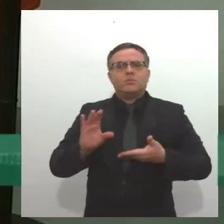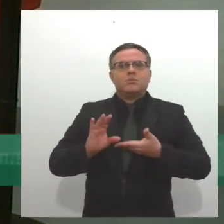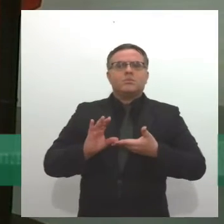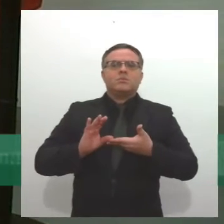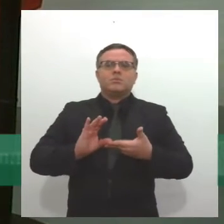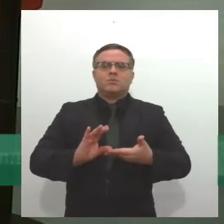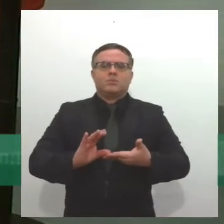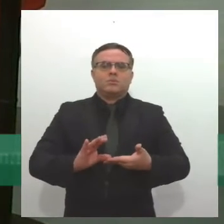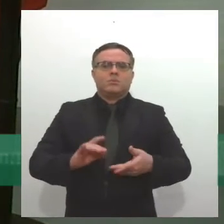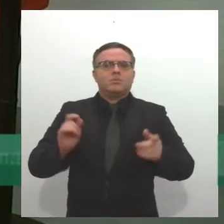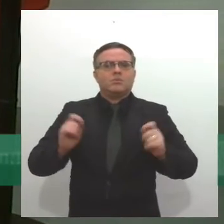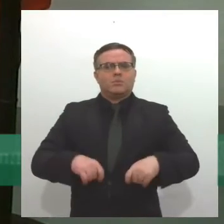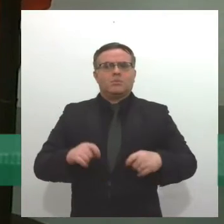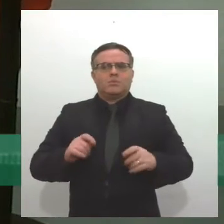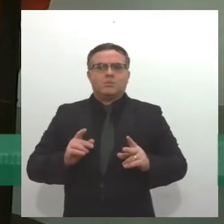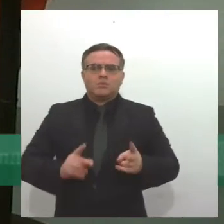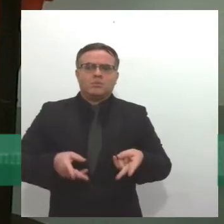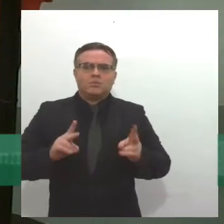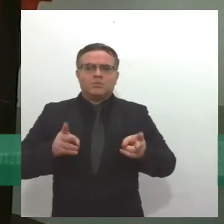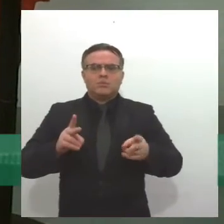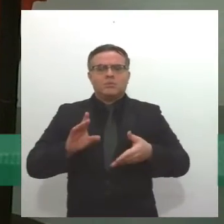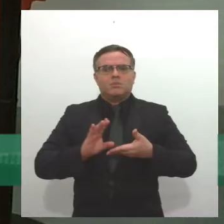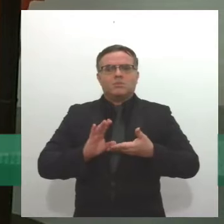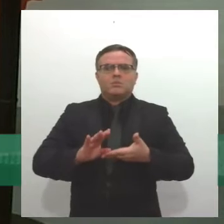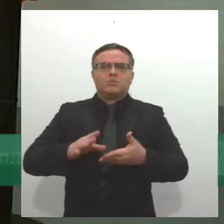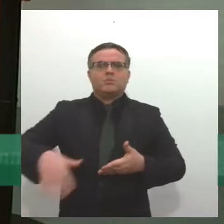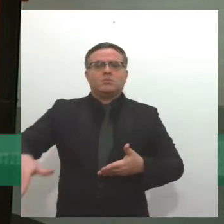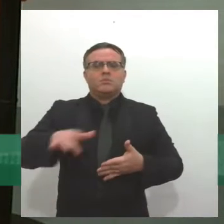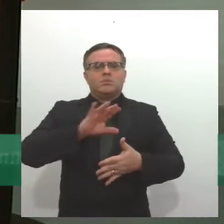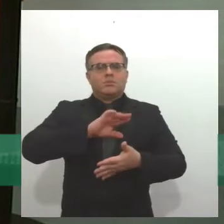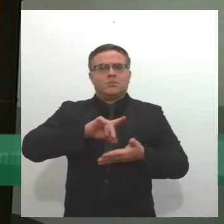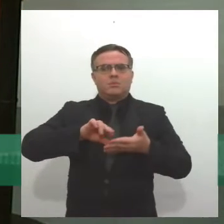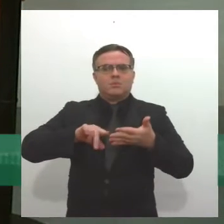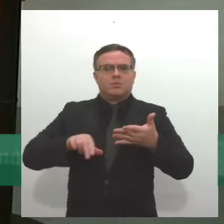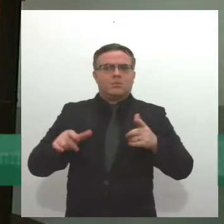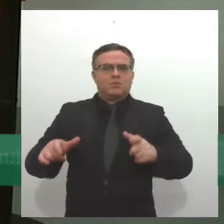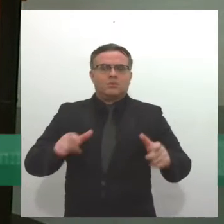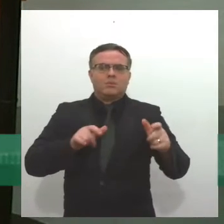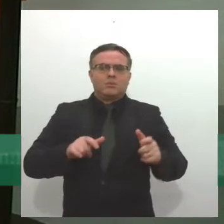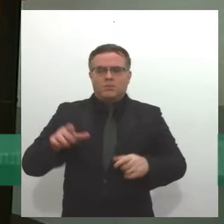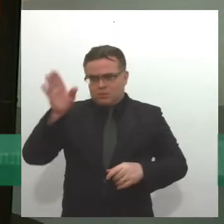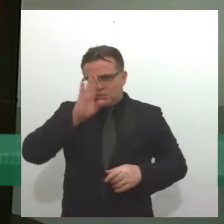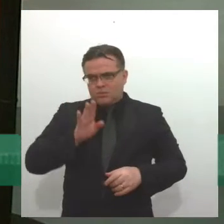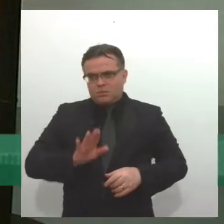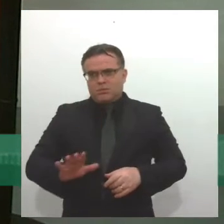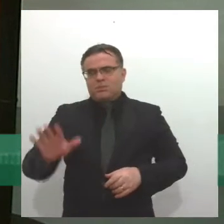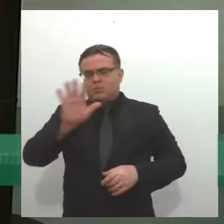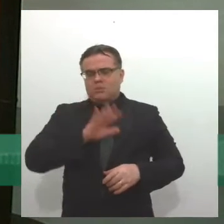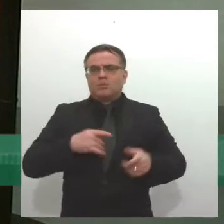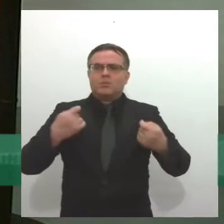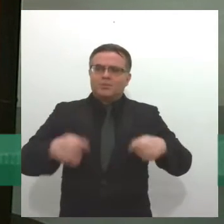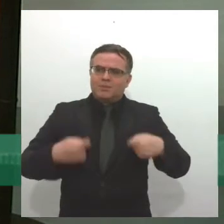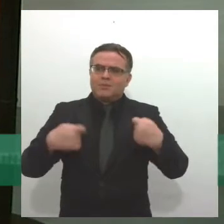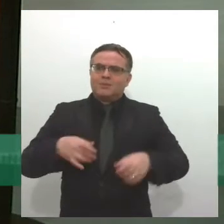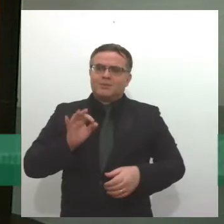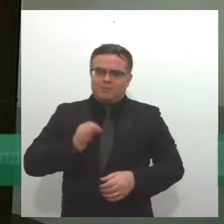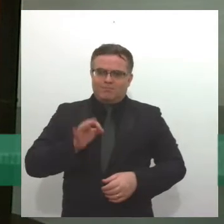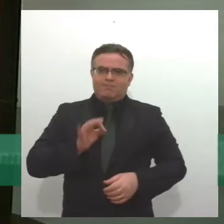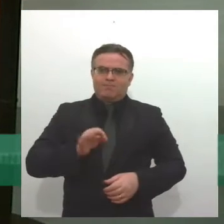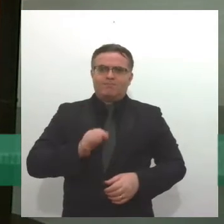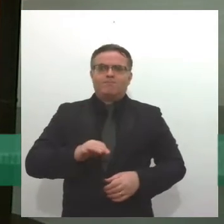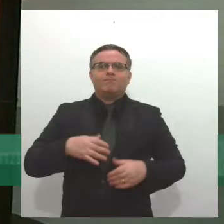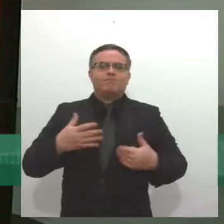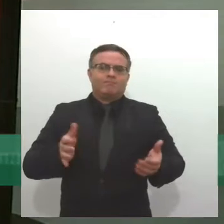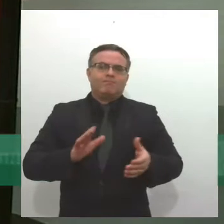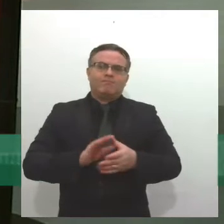poderiam estar sendo aplicados aí em diversas outras áreas no país que estão tão carentes. Vamos fazer